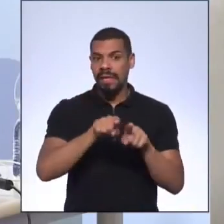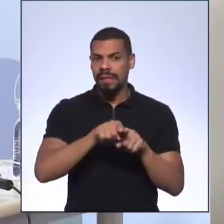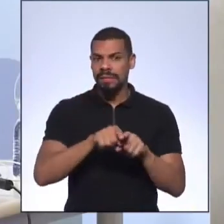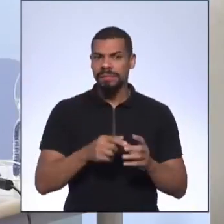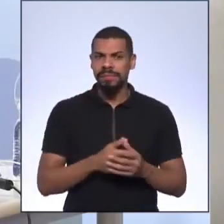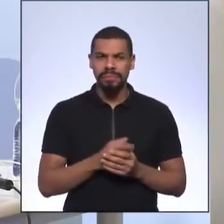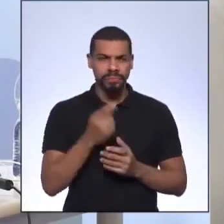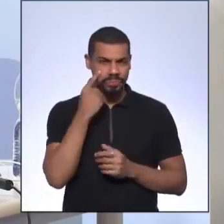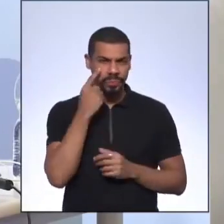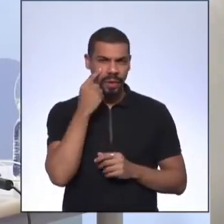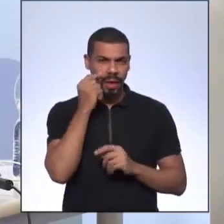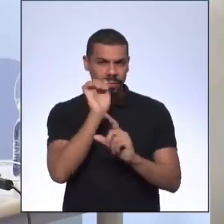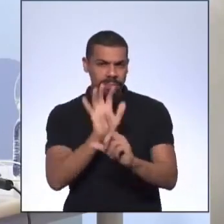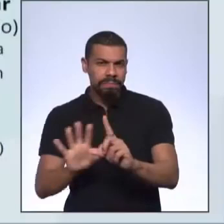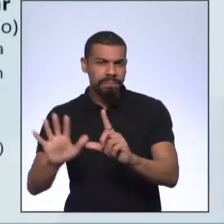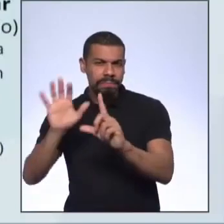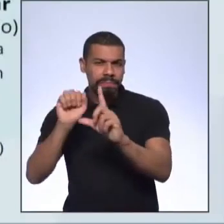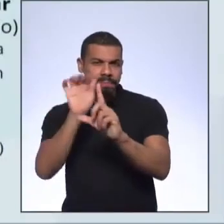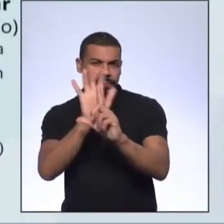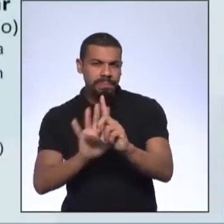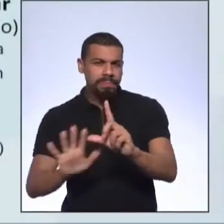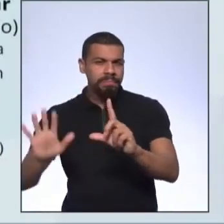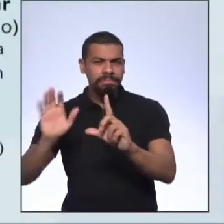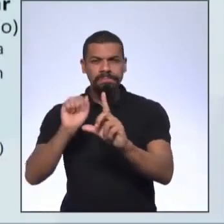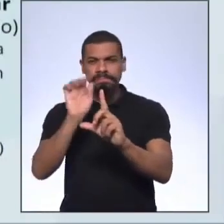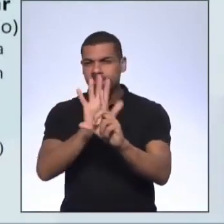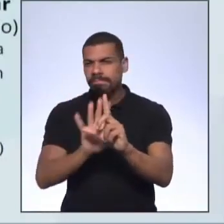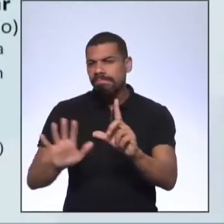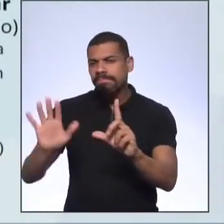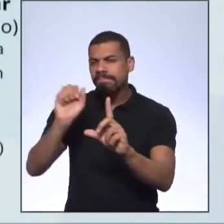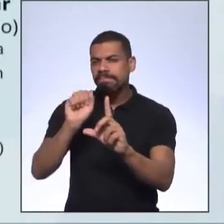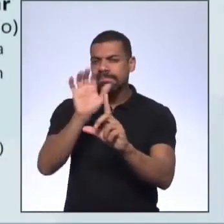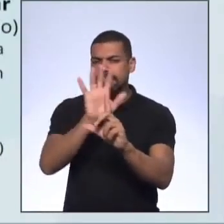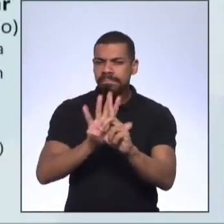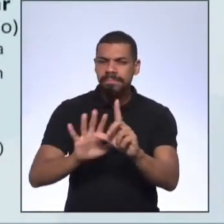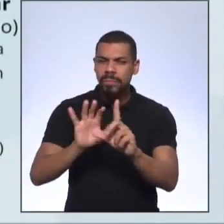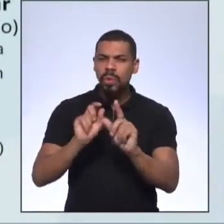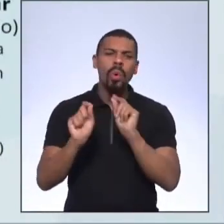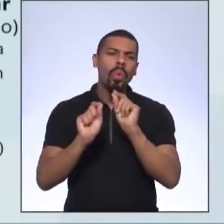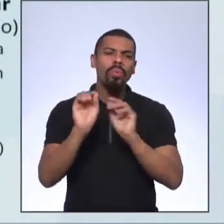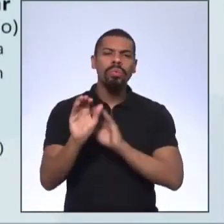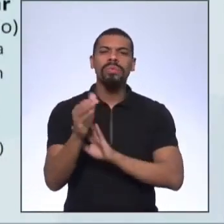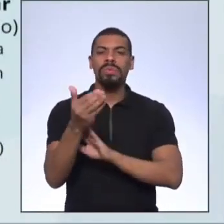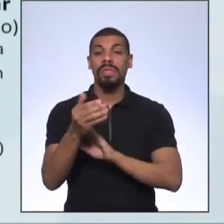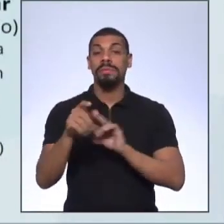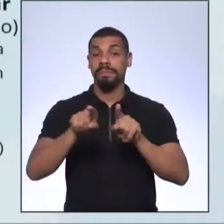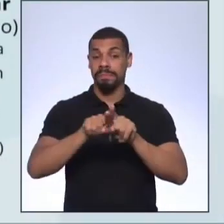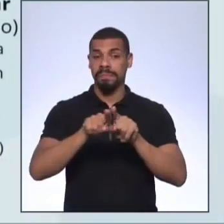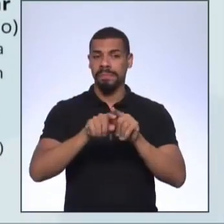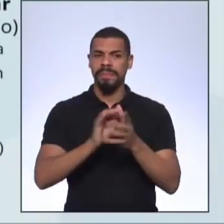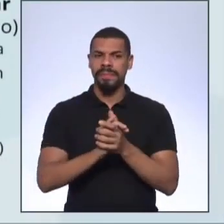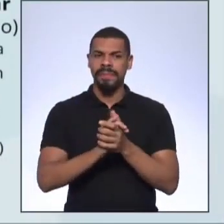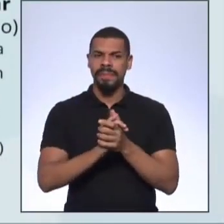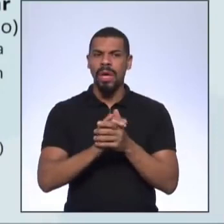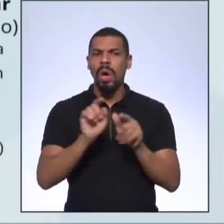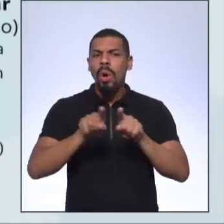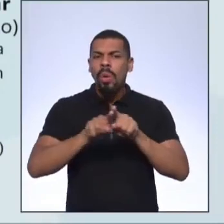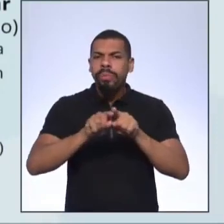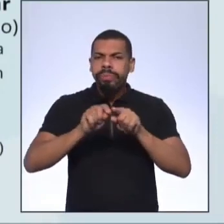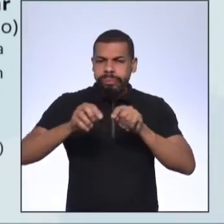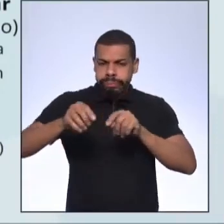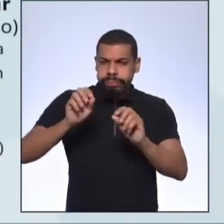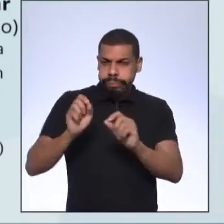continuar olhando a imagem, as fímbrias ou pelos, então, isso tem a ver com a adesão